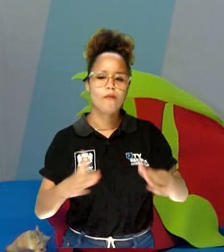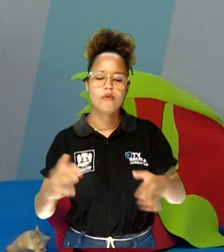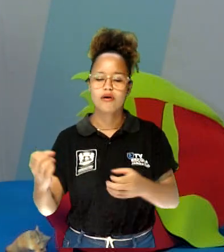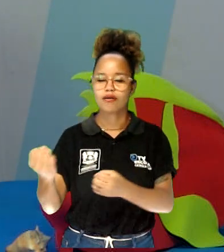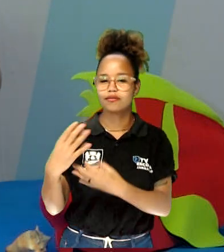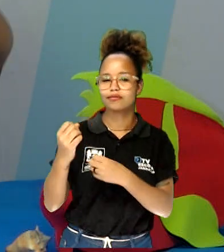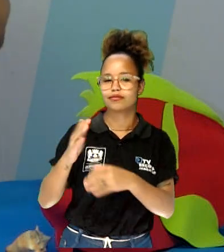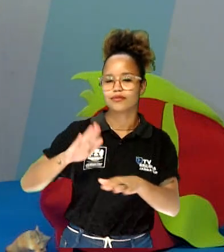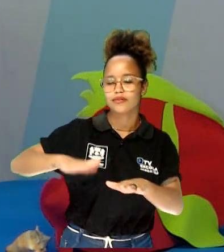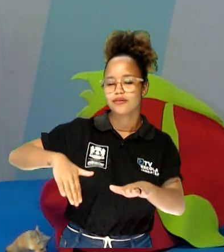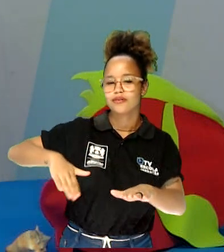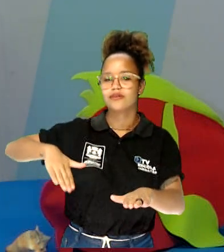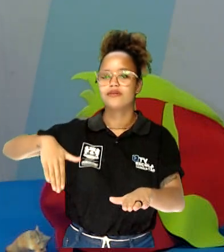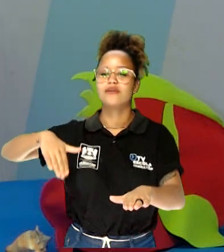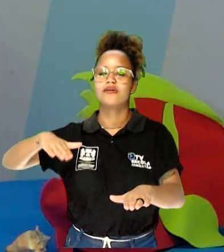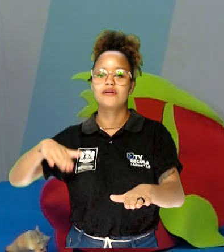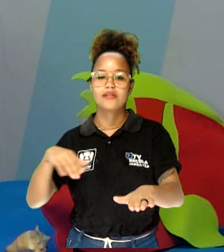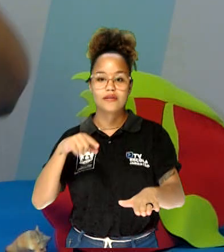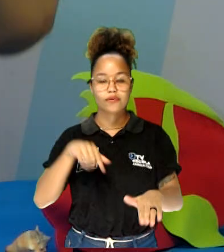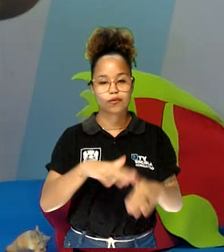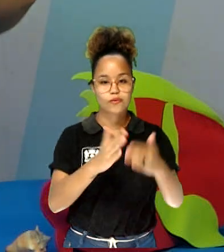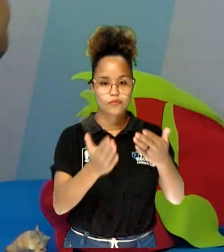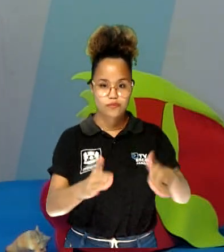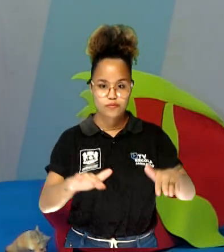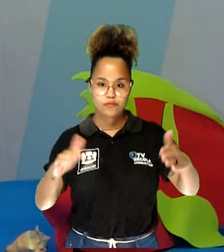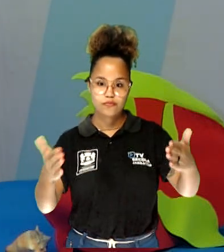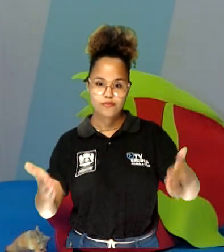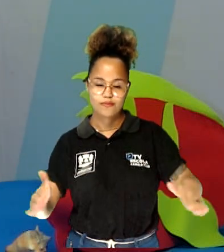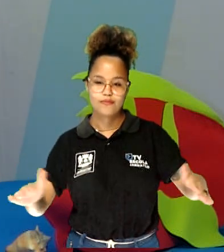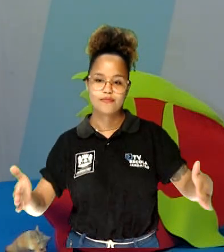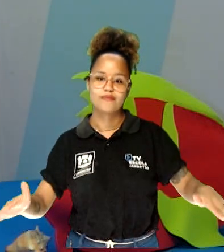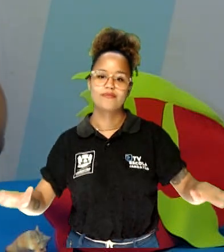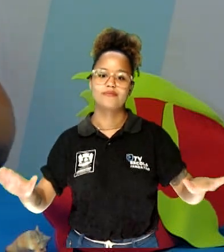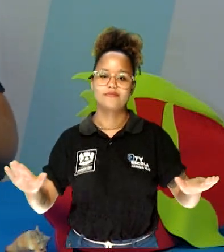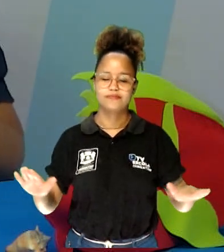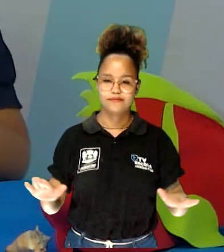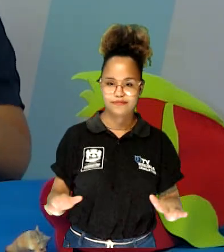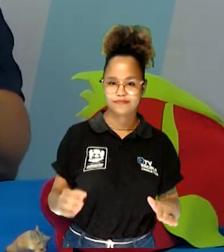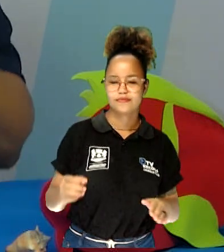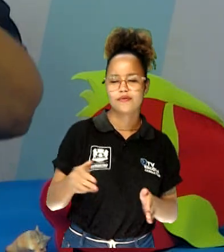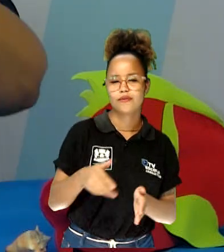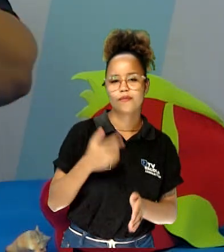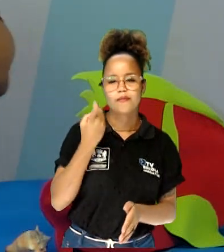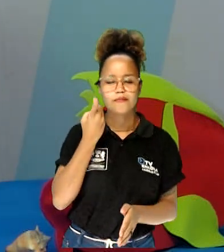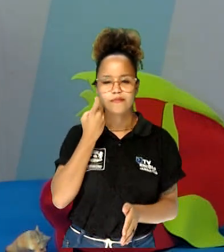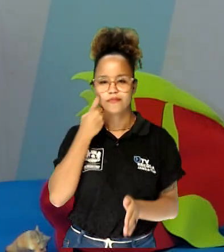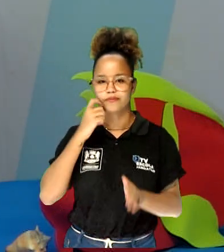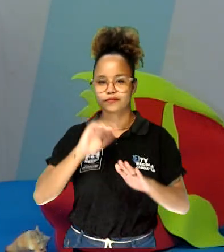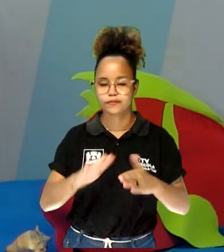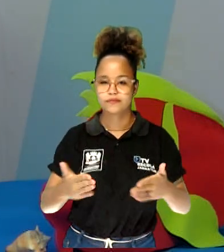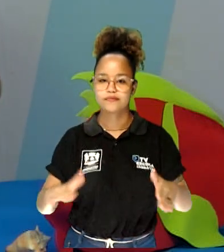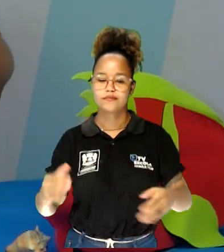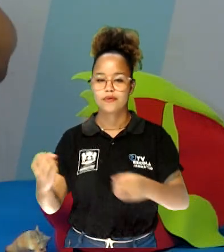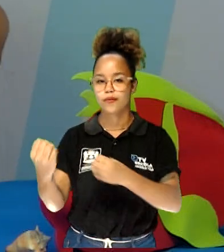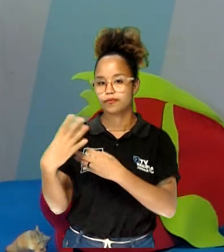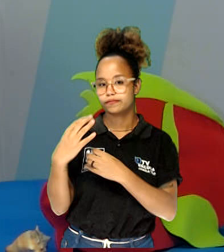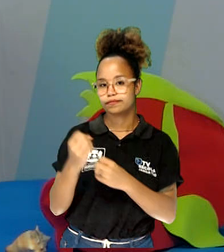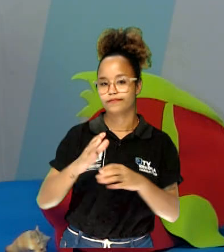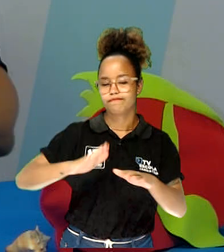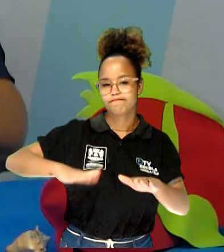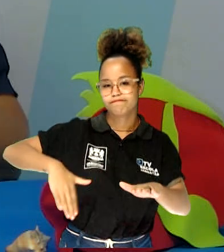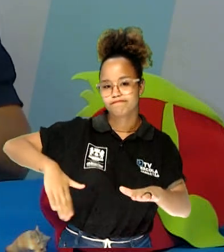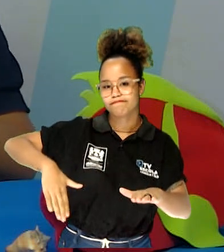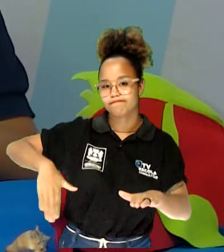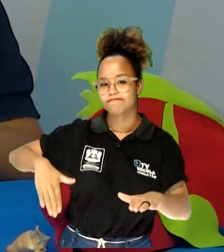ensina a nadar, nadar sobre as ondas para lá e para cá. Peixinho do mar me ensina a